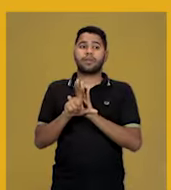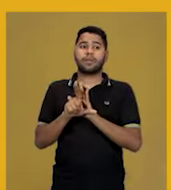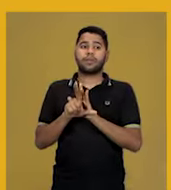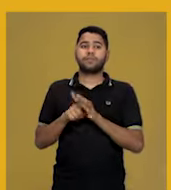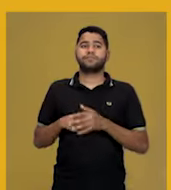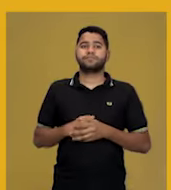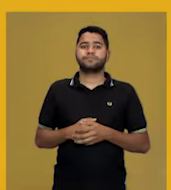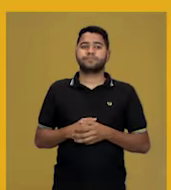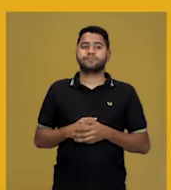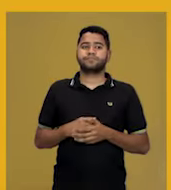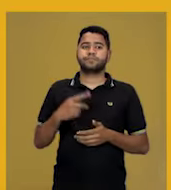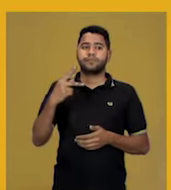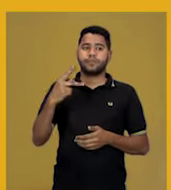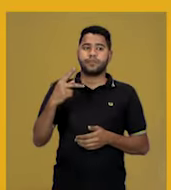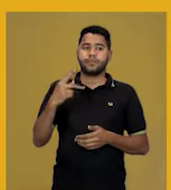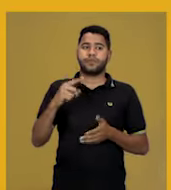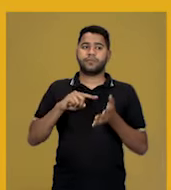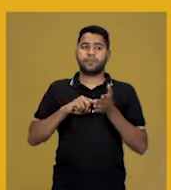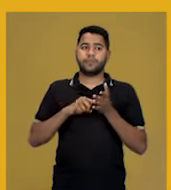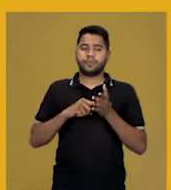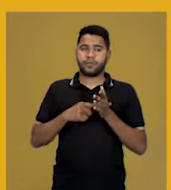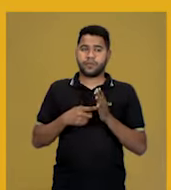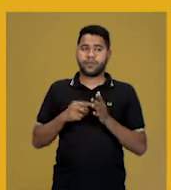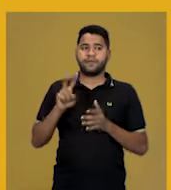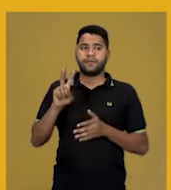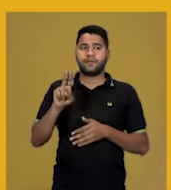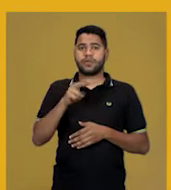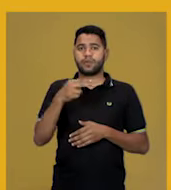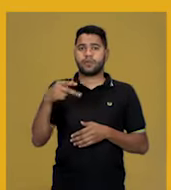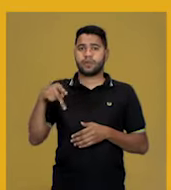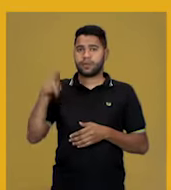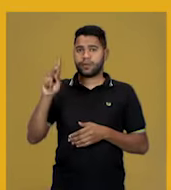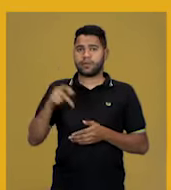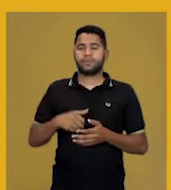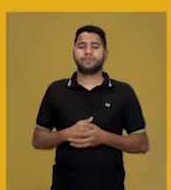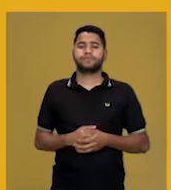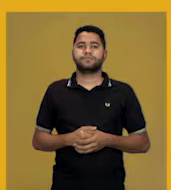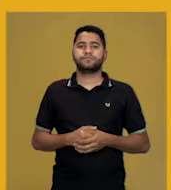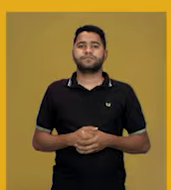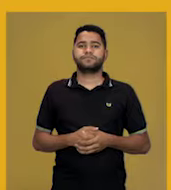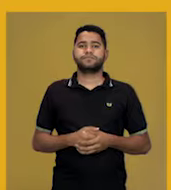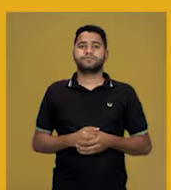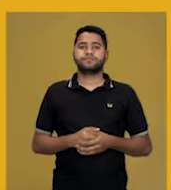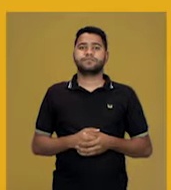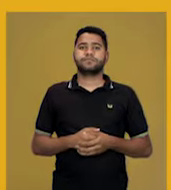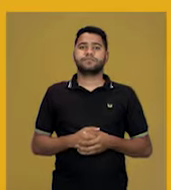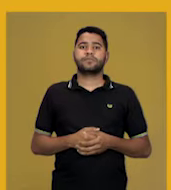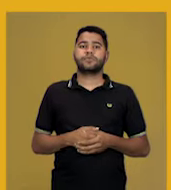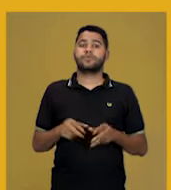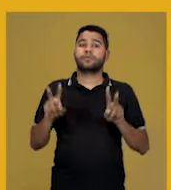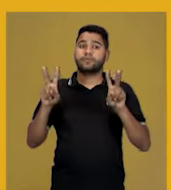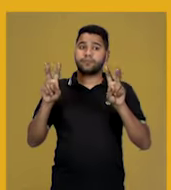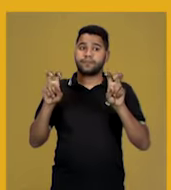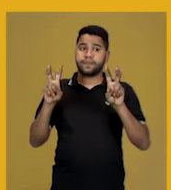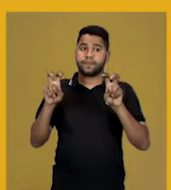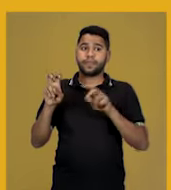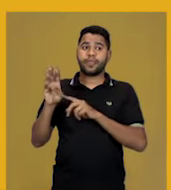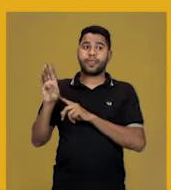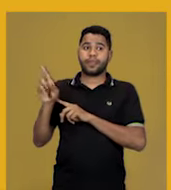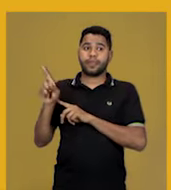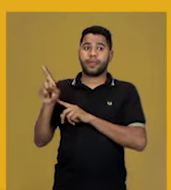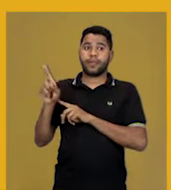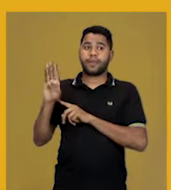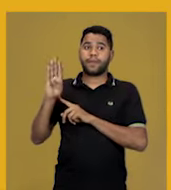Boyle-Mariotte. P vezes V igual a K, perdão. Tá? Só um parênteses, Boyle-Mariotte são os